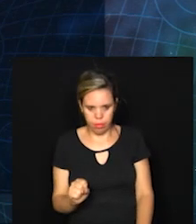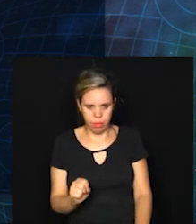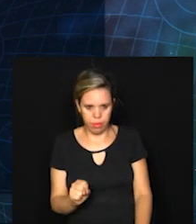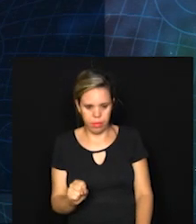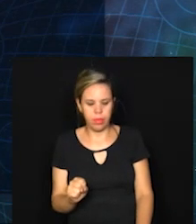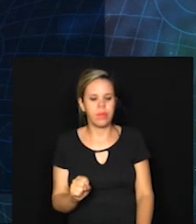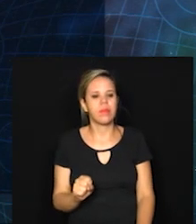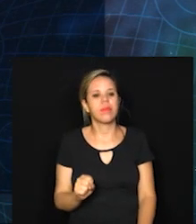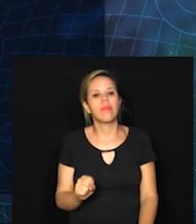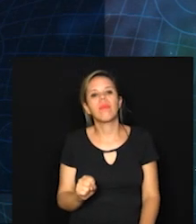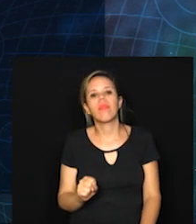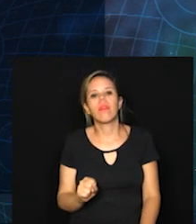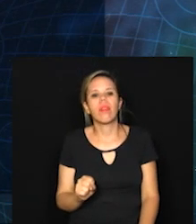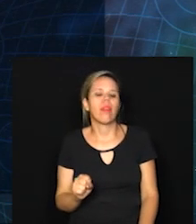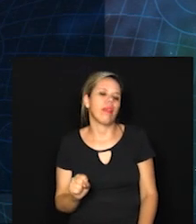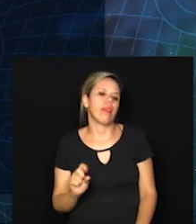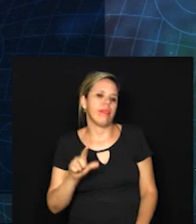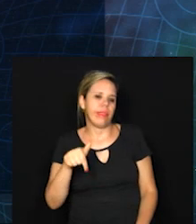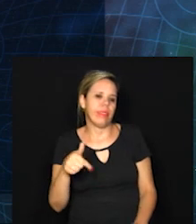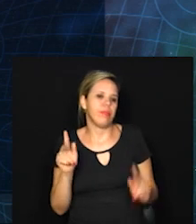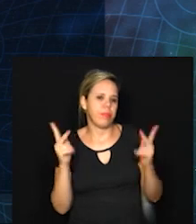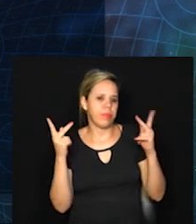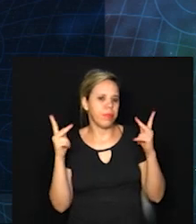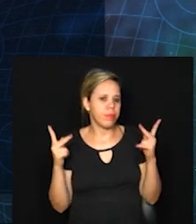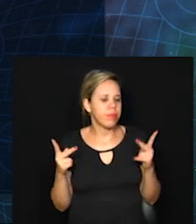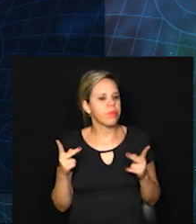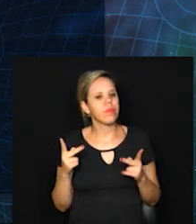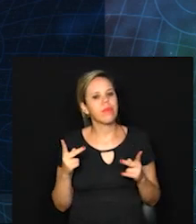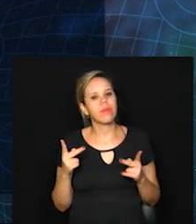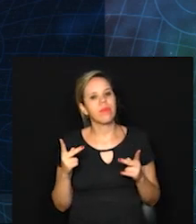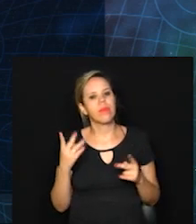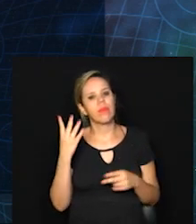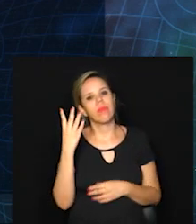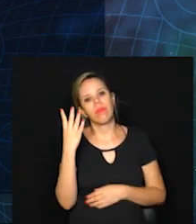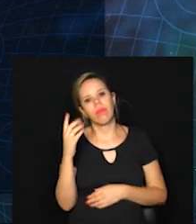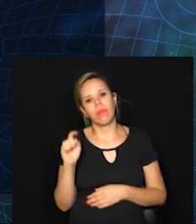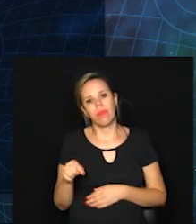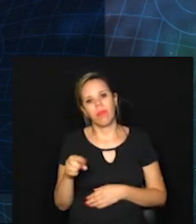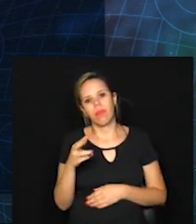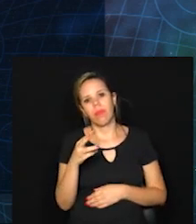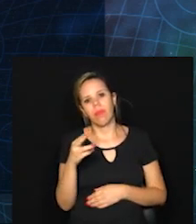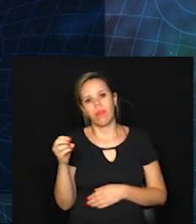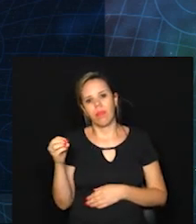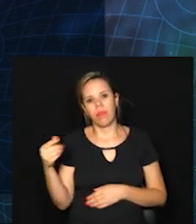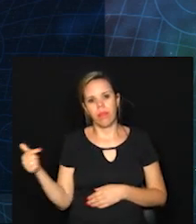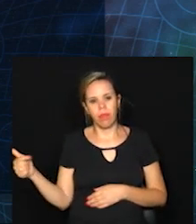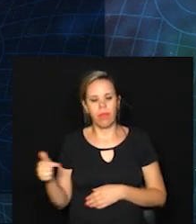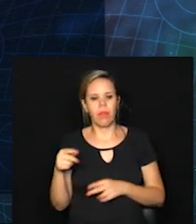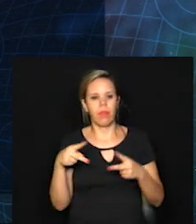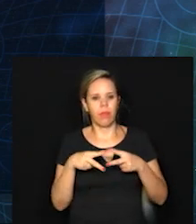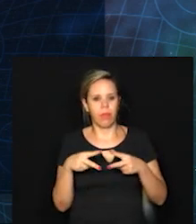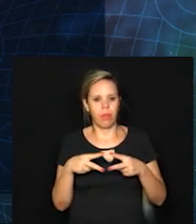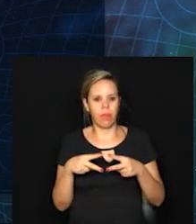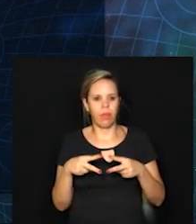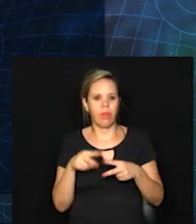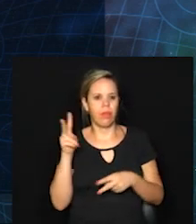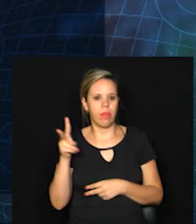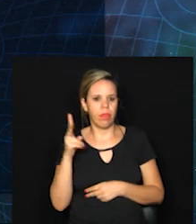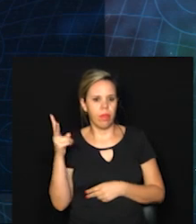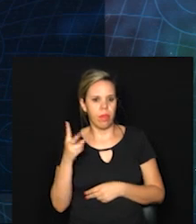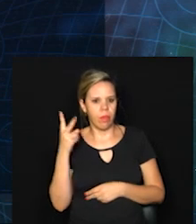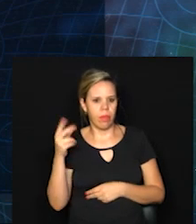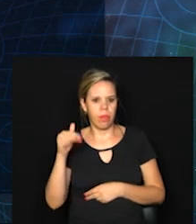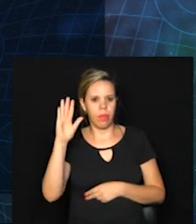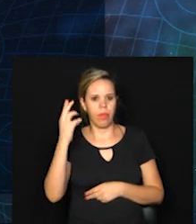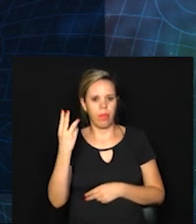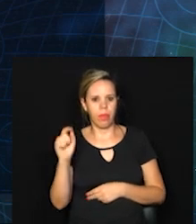5.868 casos. E aí vem na sequência Hortolândia, com mais de 4.000, Paulínia e Valinhos tem mais de